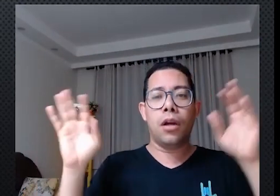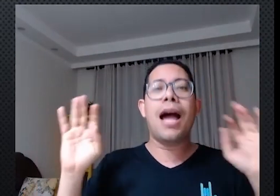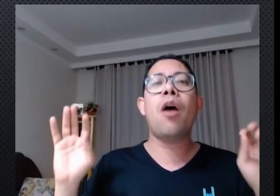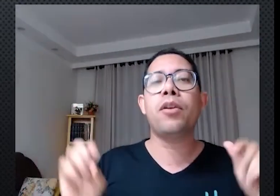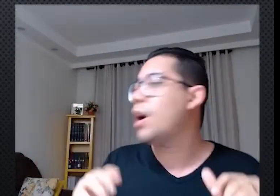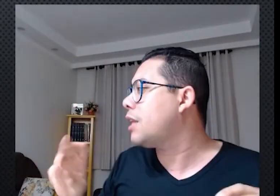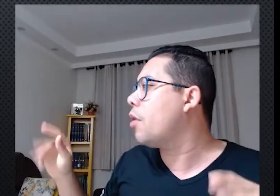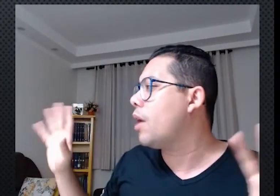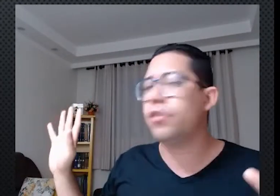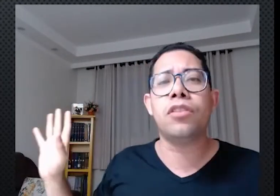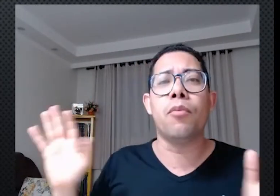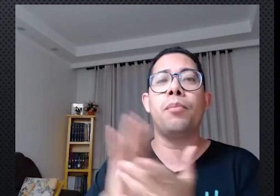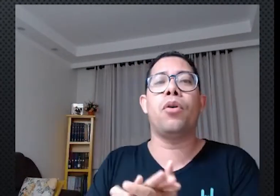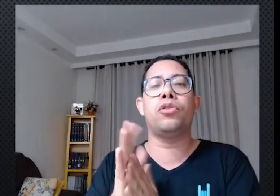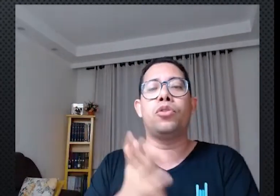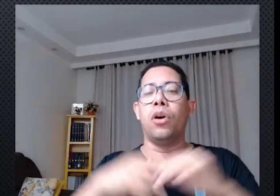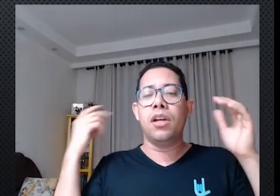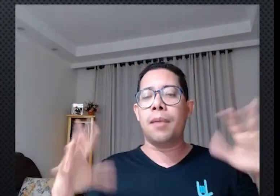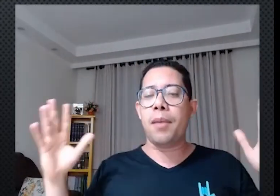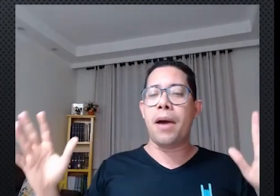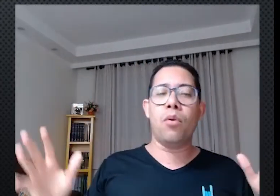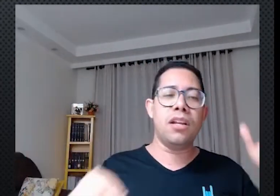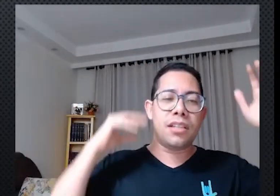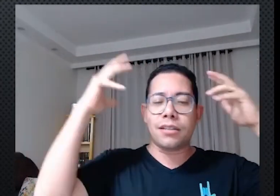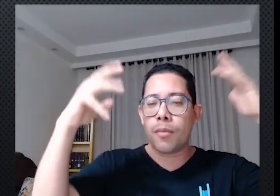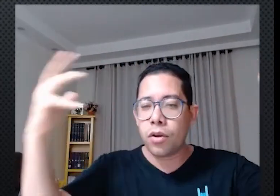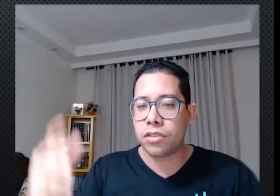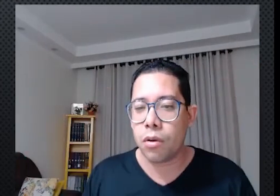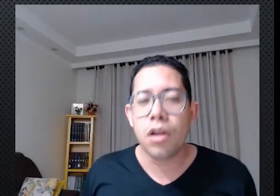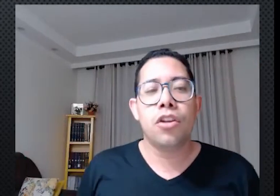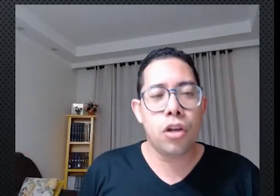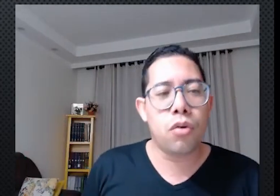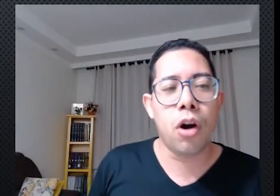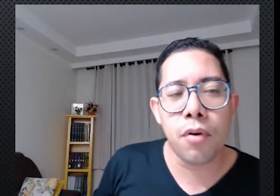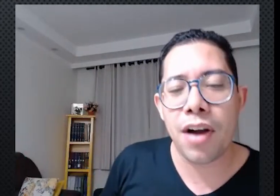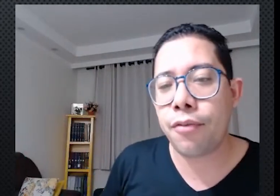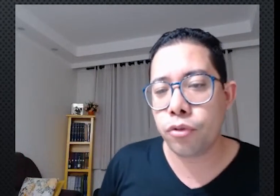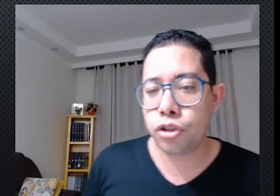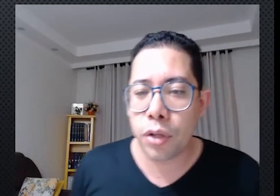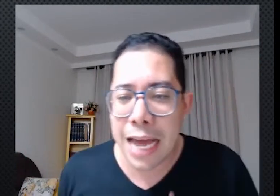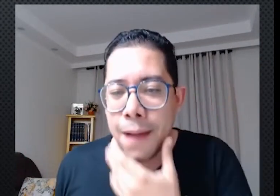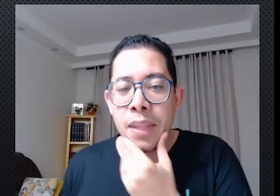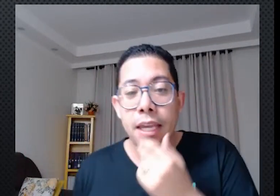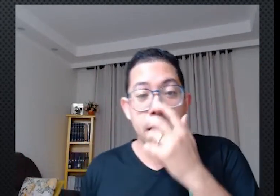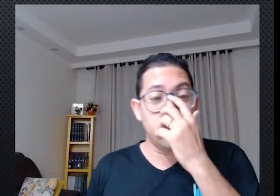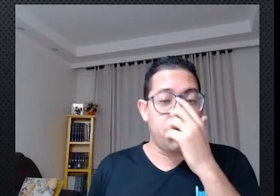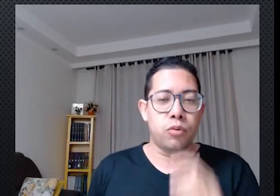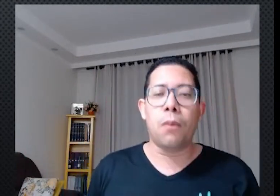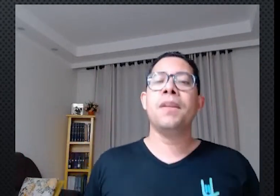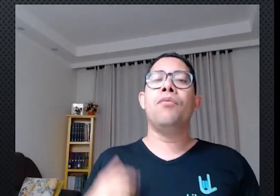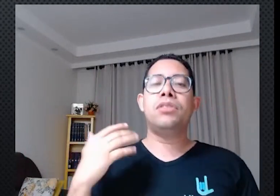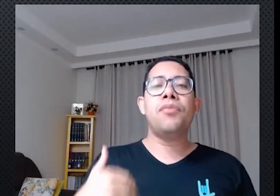Pronto. Ah, o pastor, tá bom, é isso, Deus é amor. Pronto, já preparou ali, você já tem uma noção de como vai funcionar. E